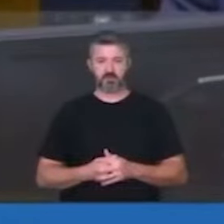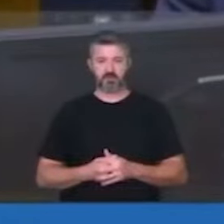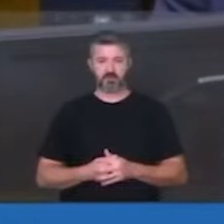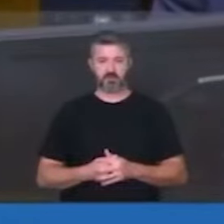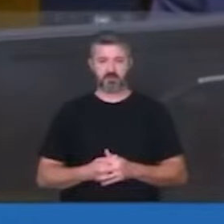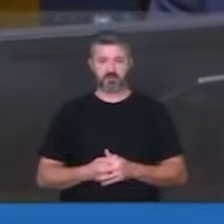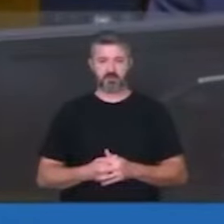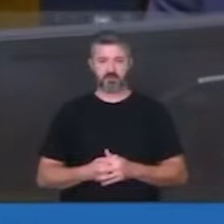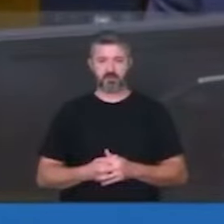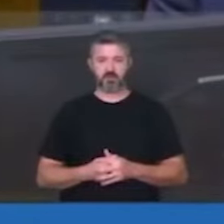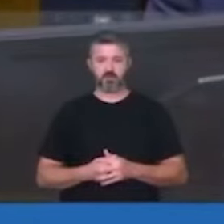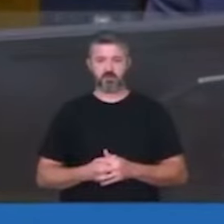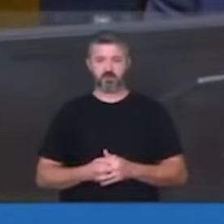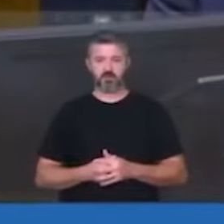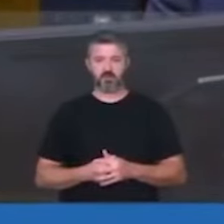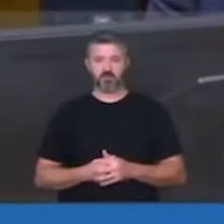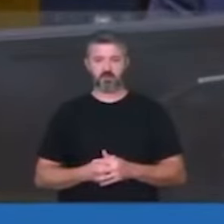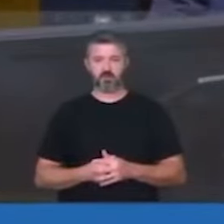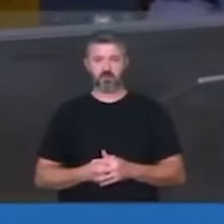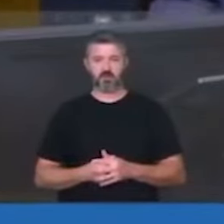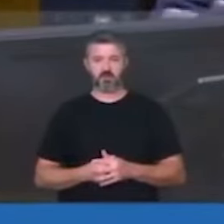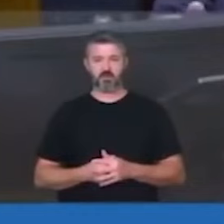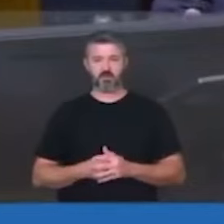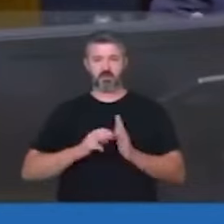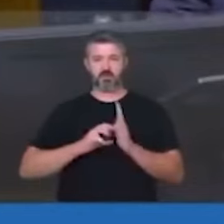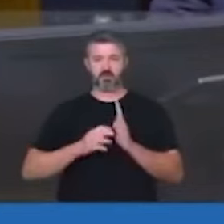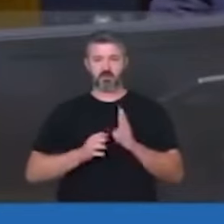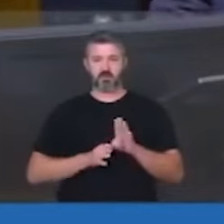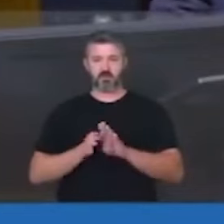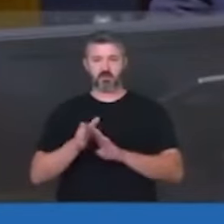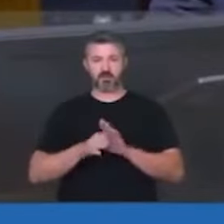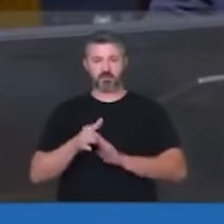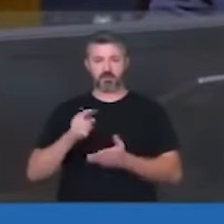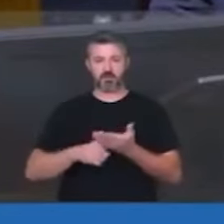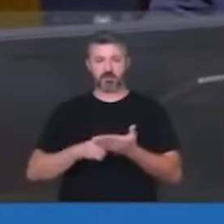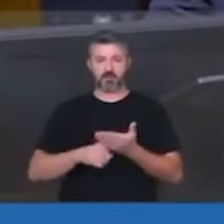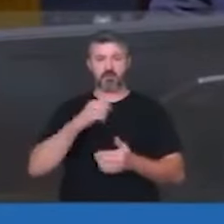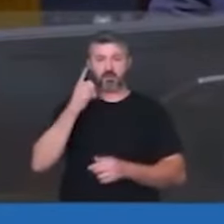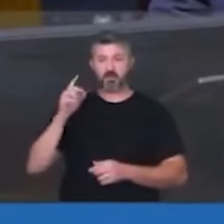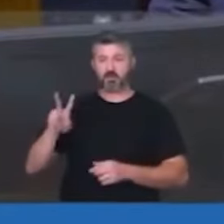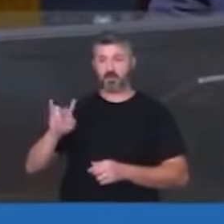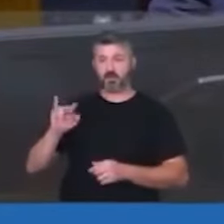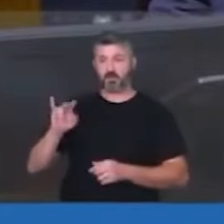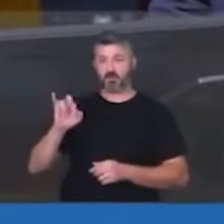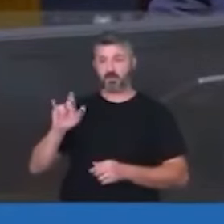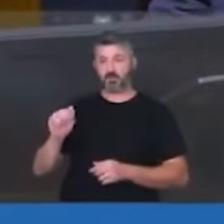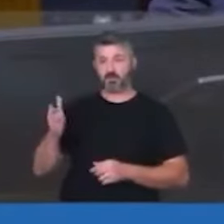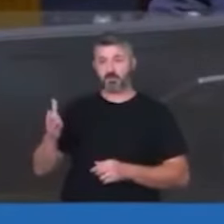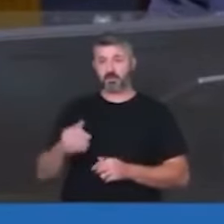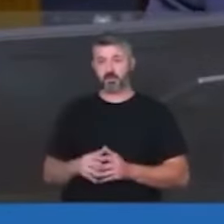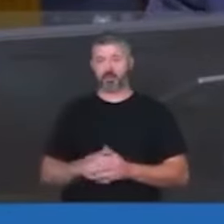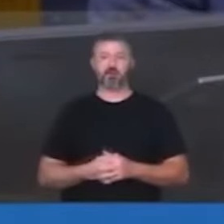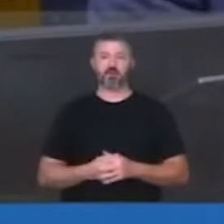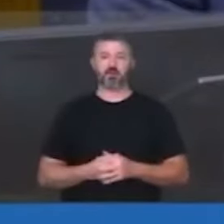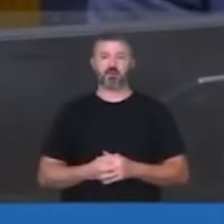o aborto ao homicídio. Vamos ver como que foi a evolução dessa votação na Câmara dos